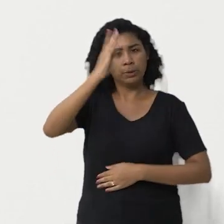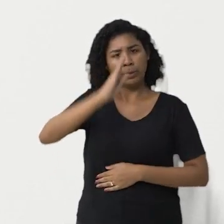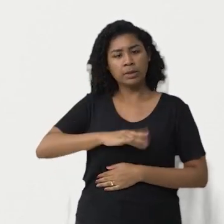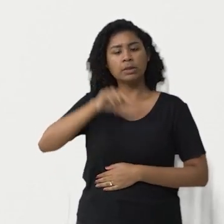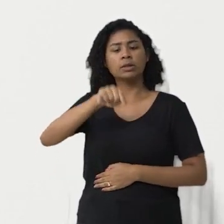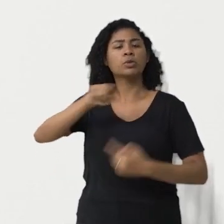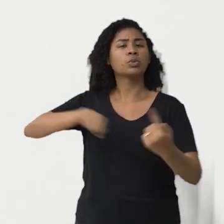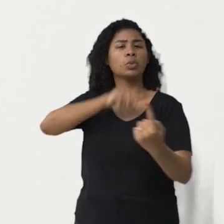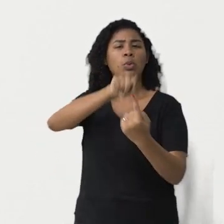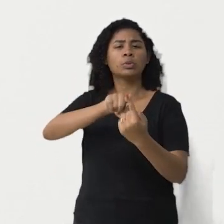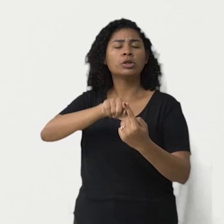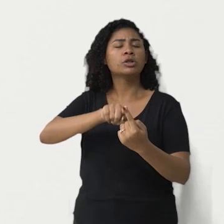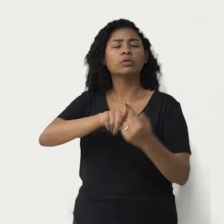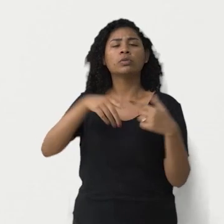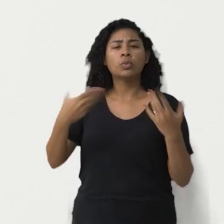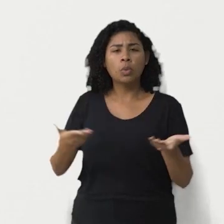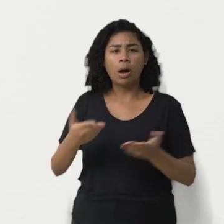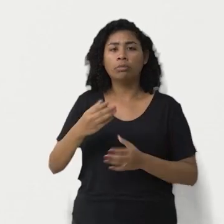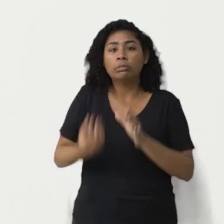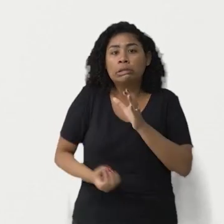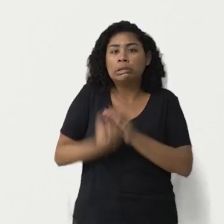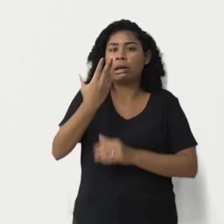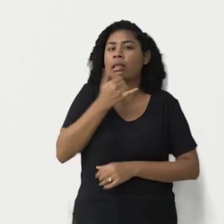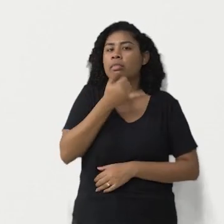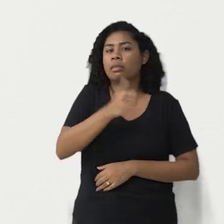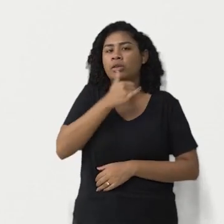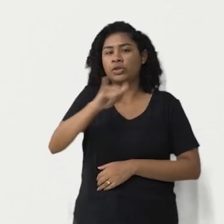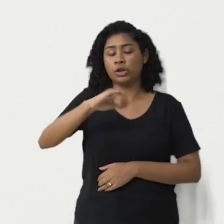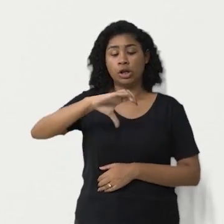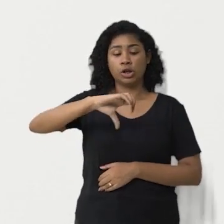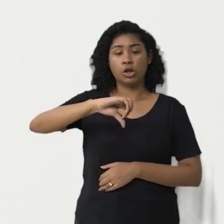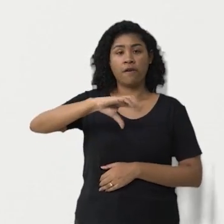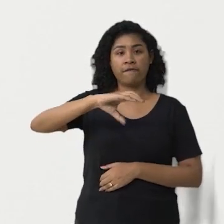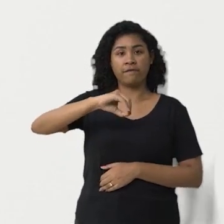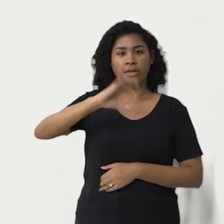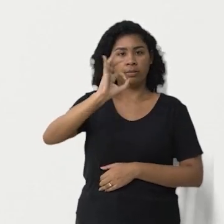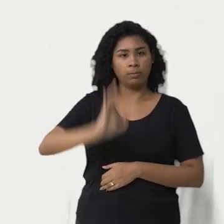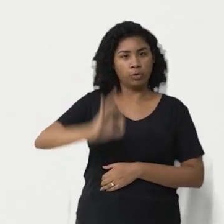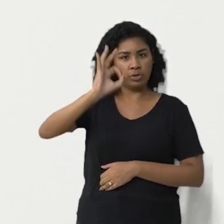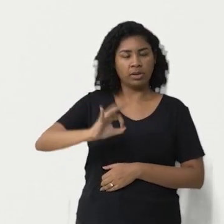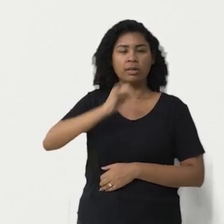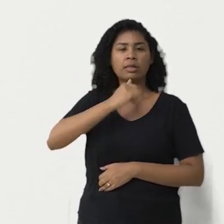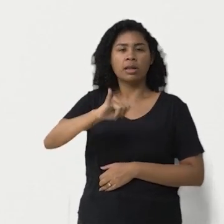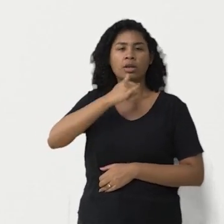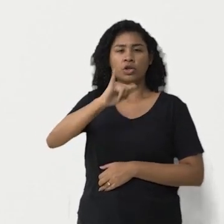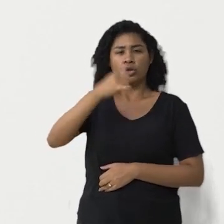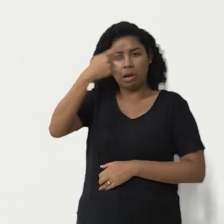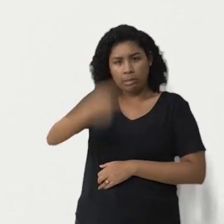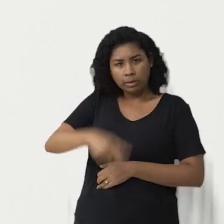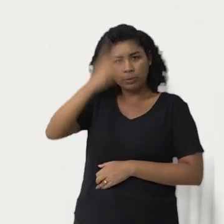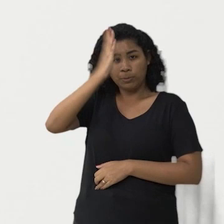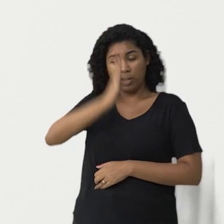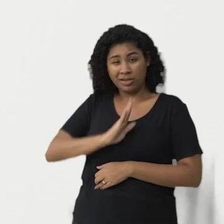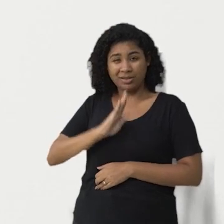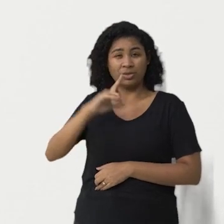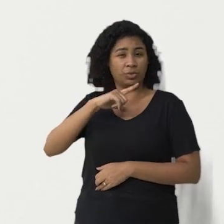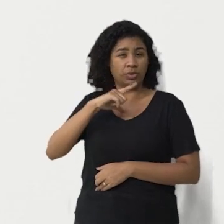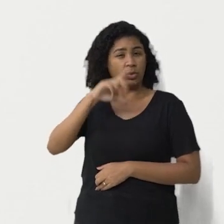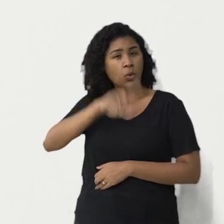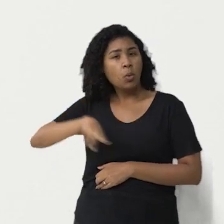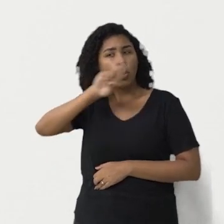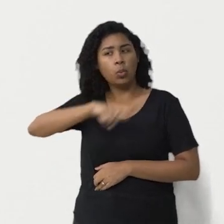de energia, tá? Então, 90% da eletricidade que